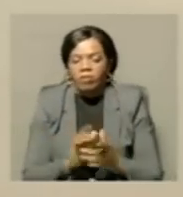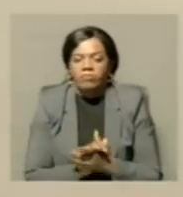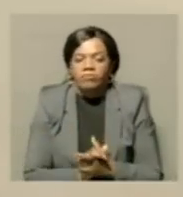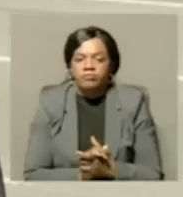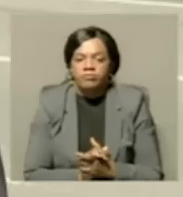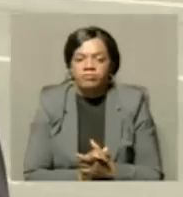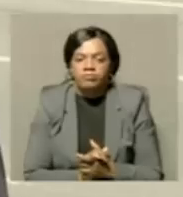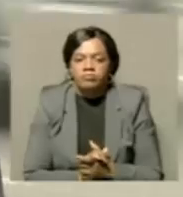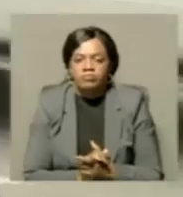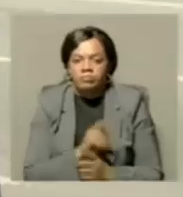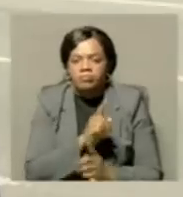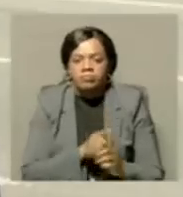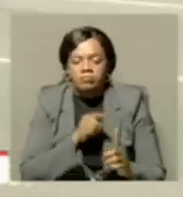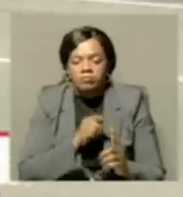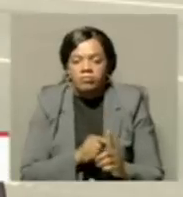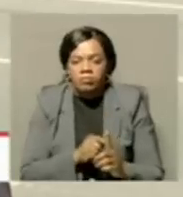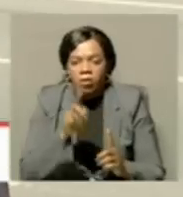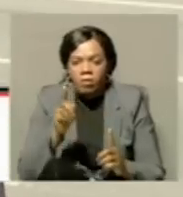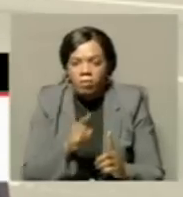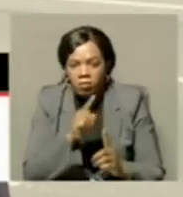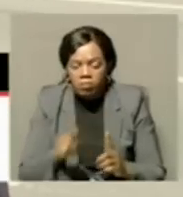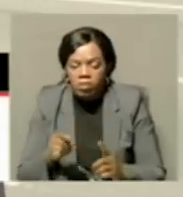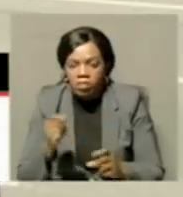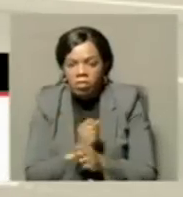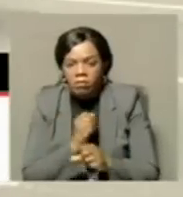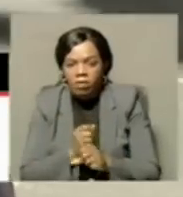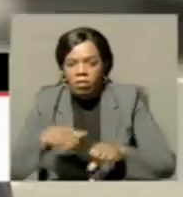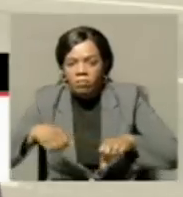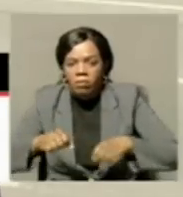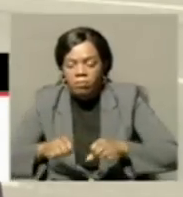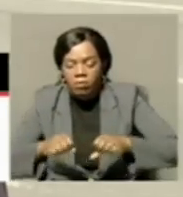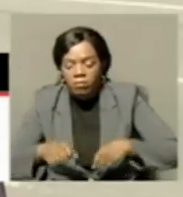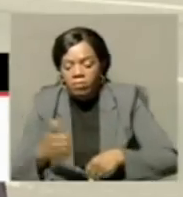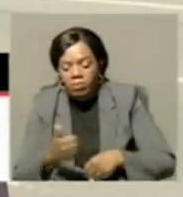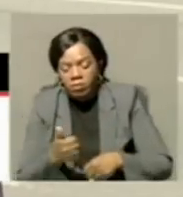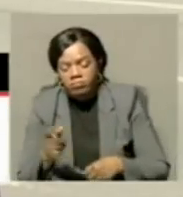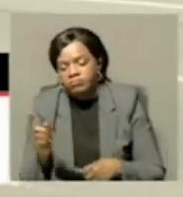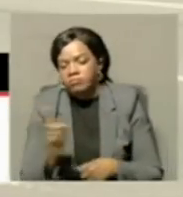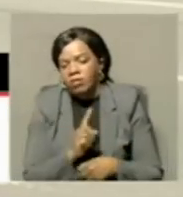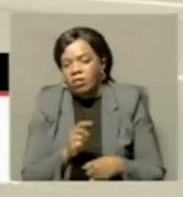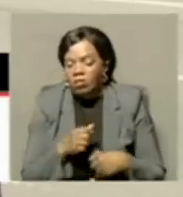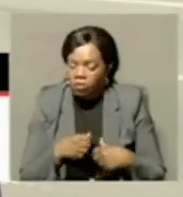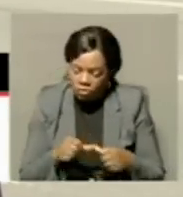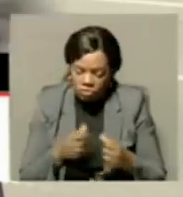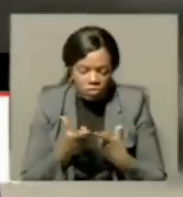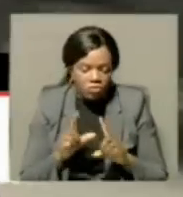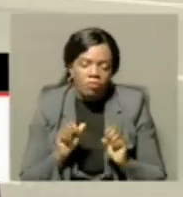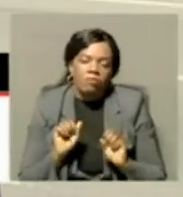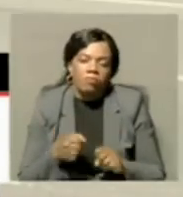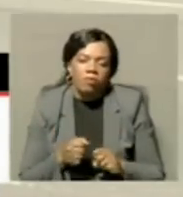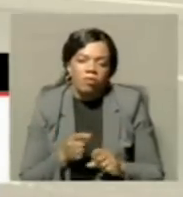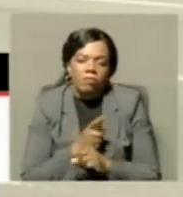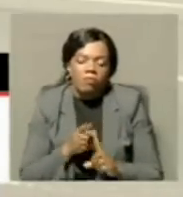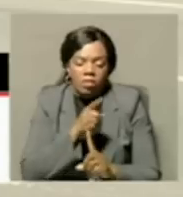a proibir o exercício da atividade. A atividade vai continuar, tanto mais que os mototaxistas